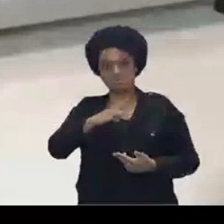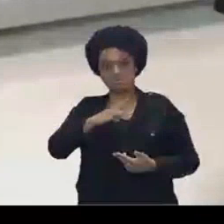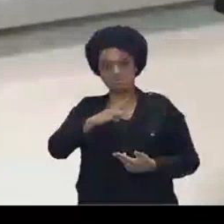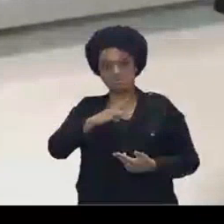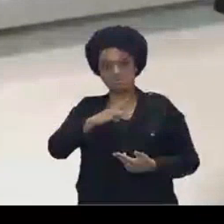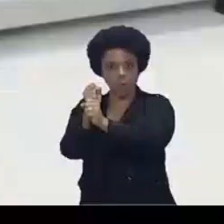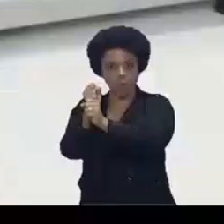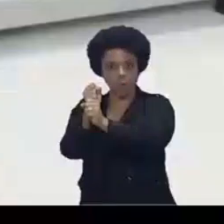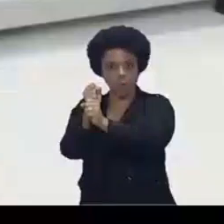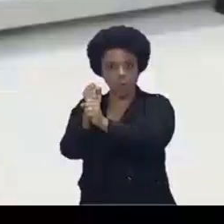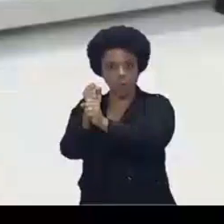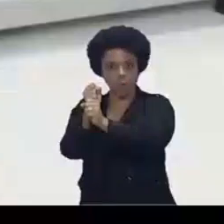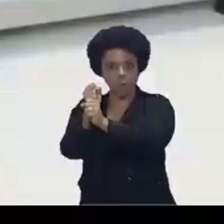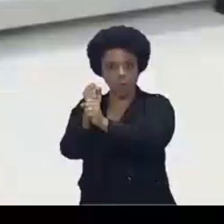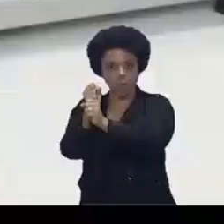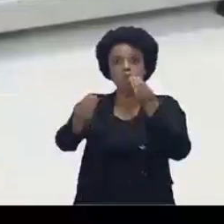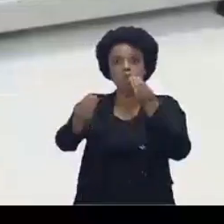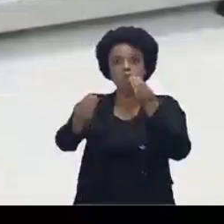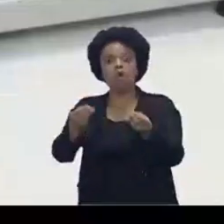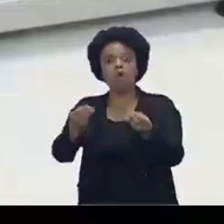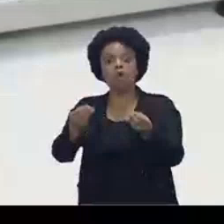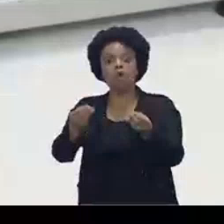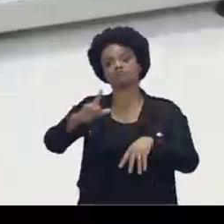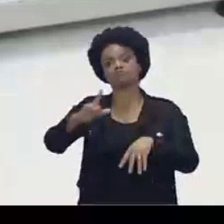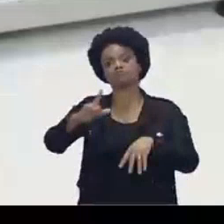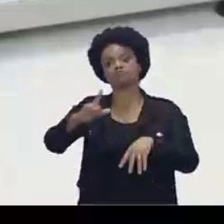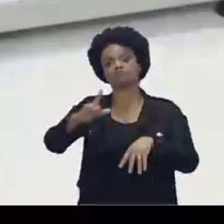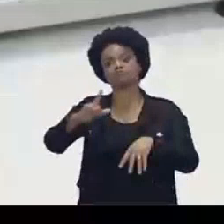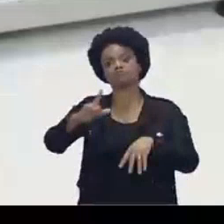verem como que ficou inicialmente a nossa,